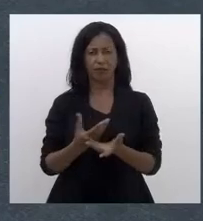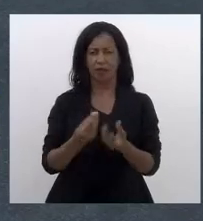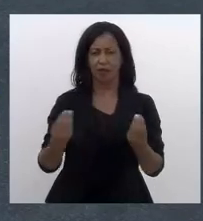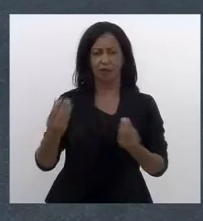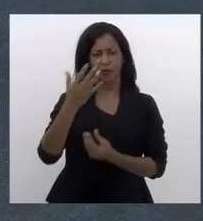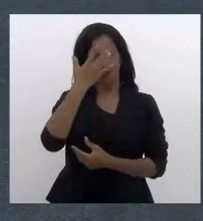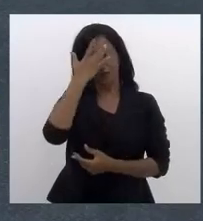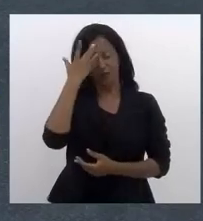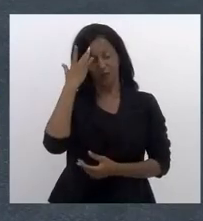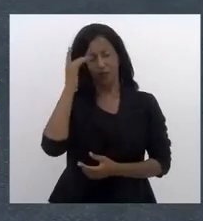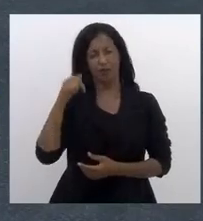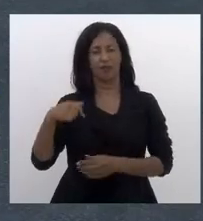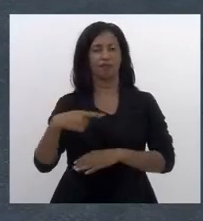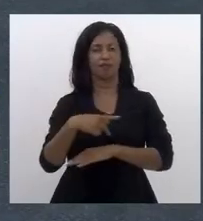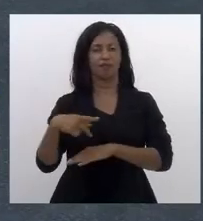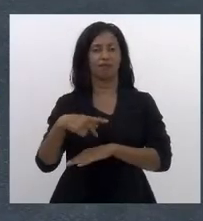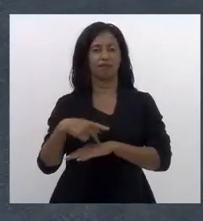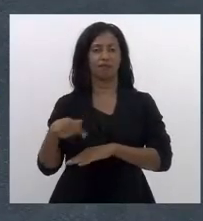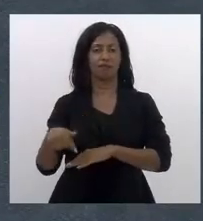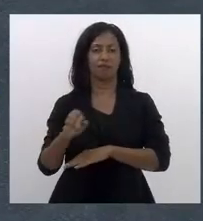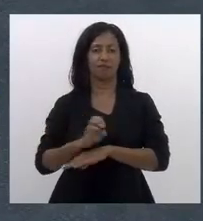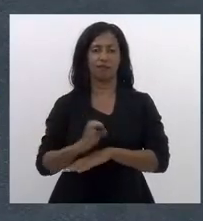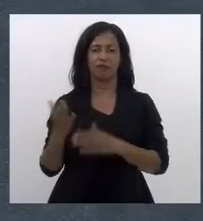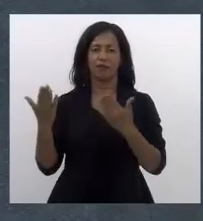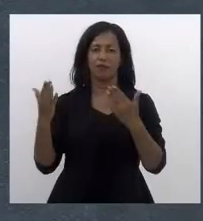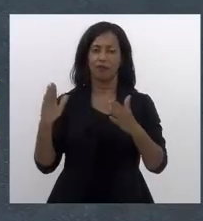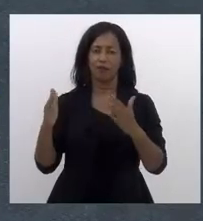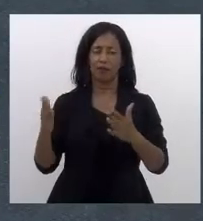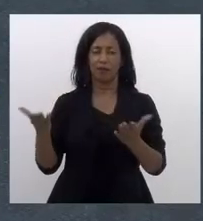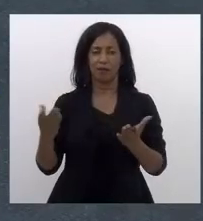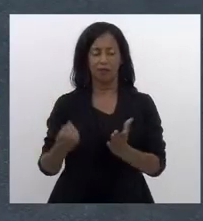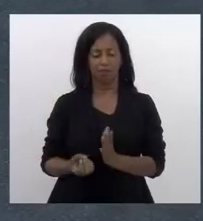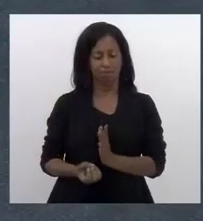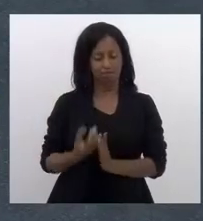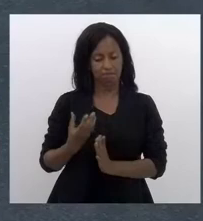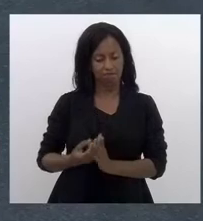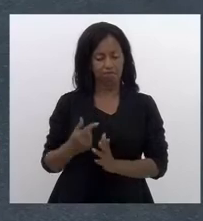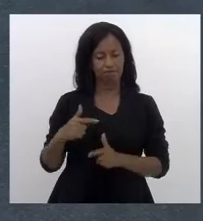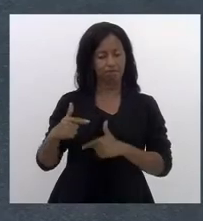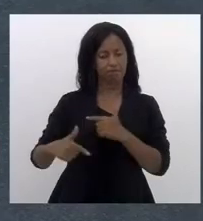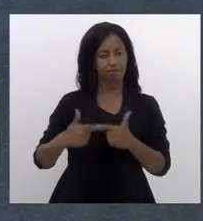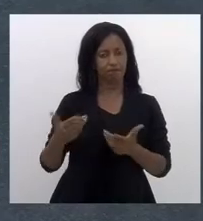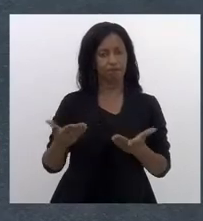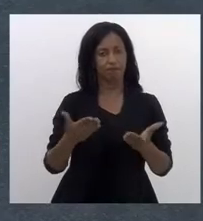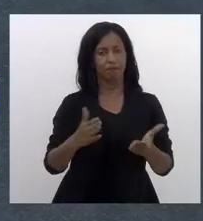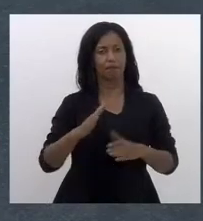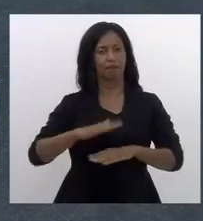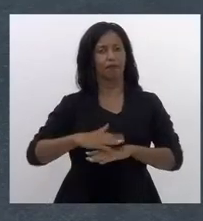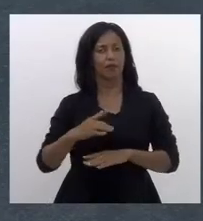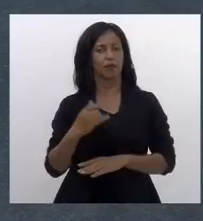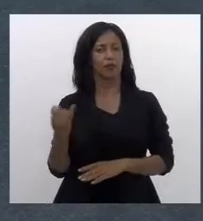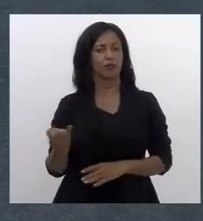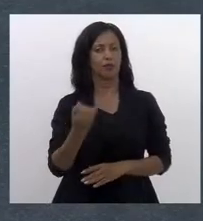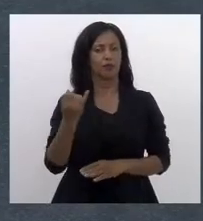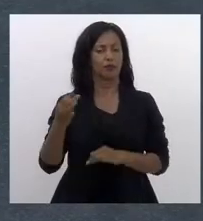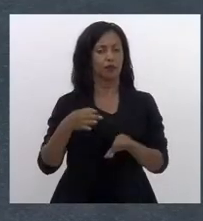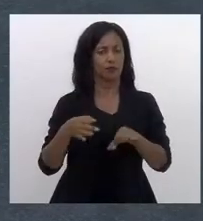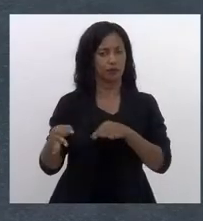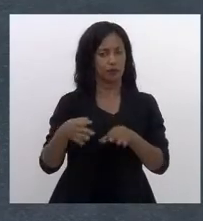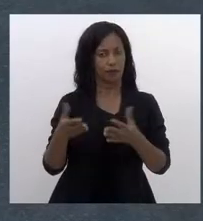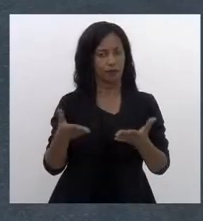social desse país e desse Estado. Então, parabenizar por essa iniciativa, mais um importante